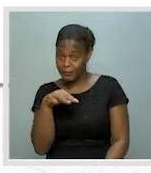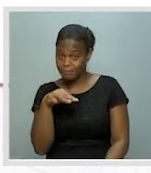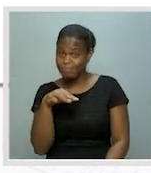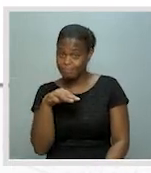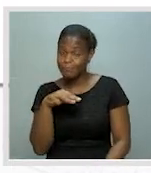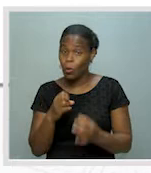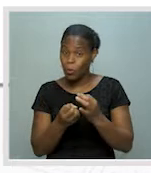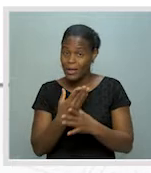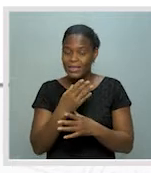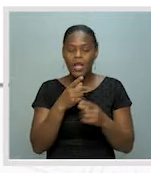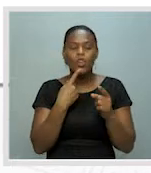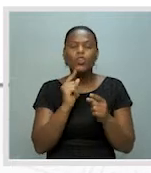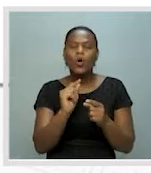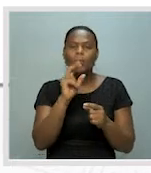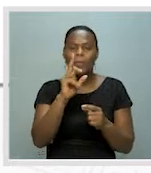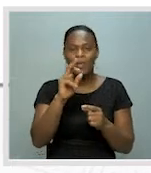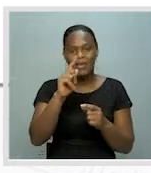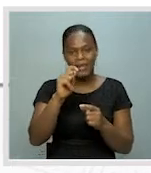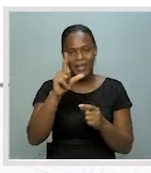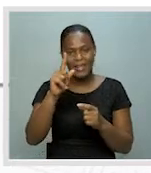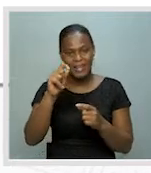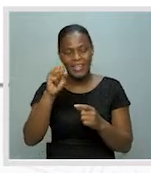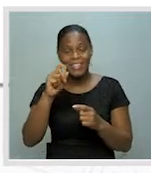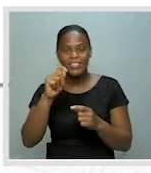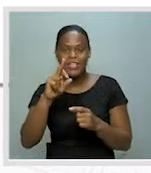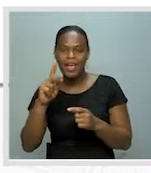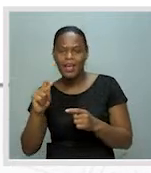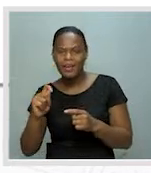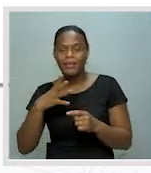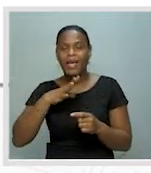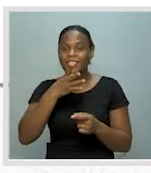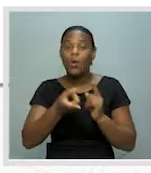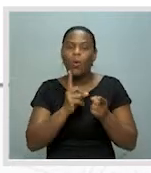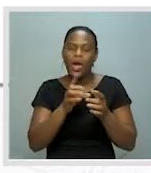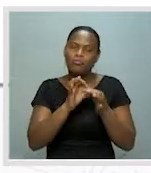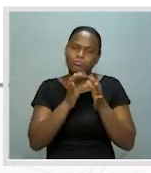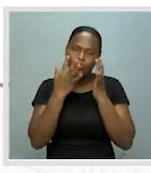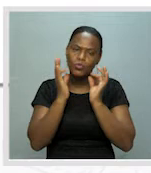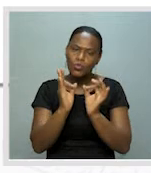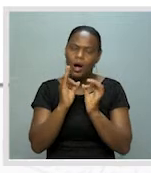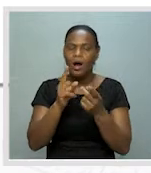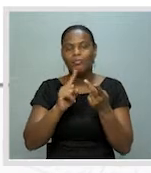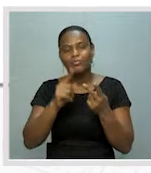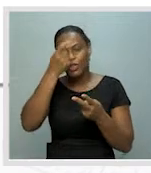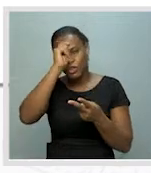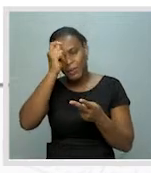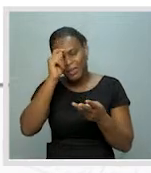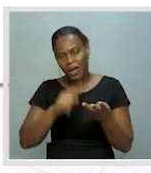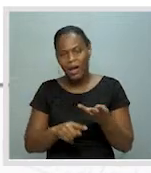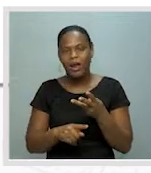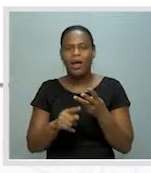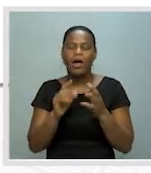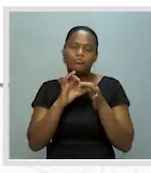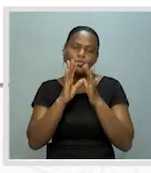veio do latim relegere, que significa o quê? Significa zelar, respeitar,